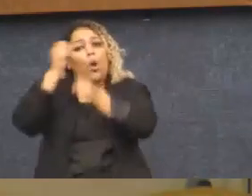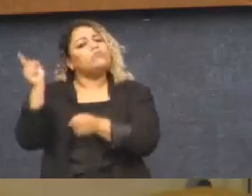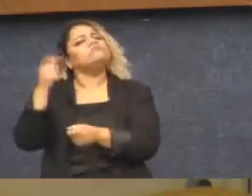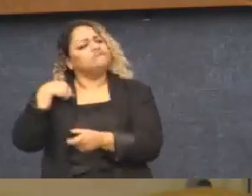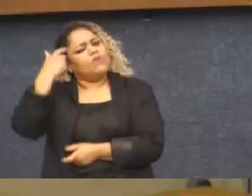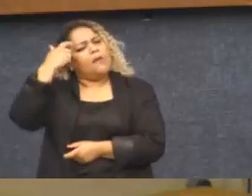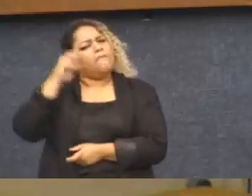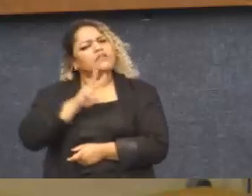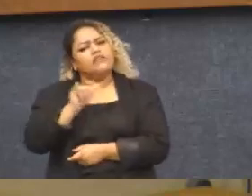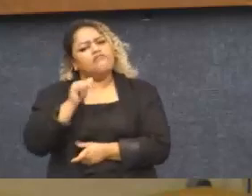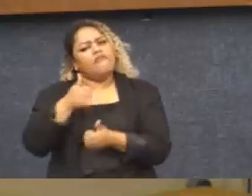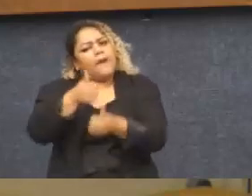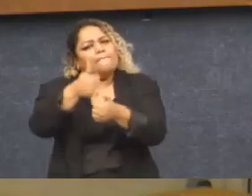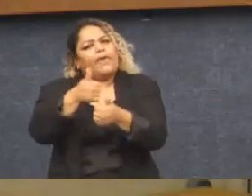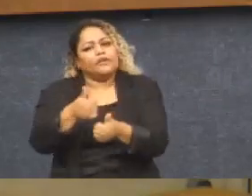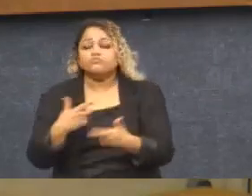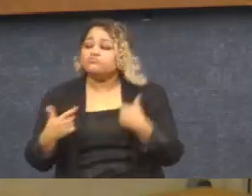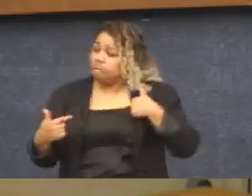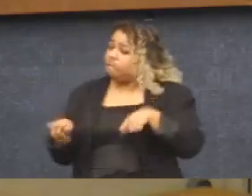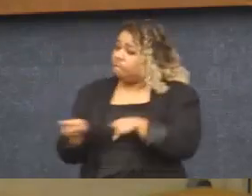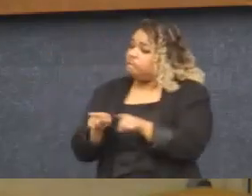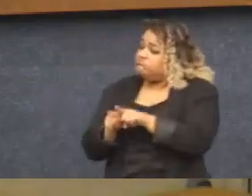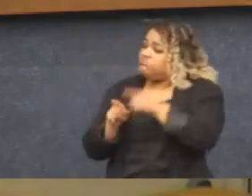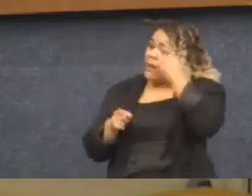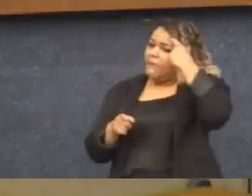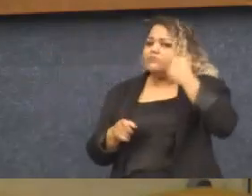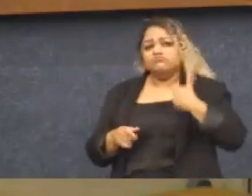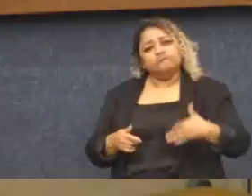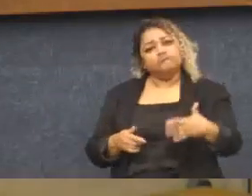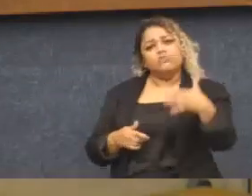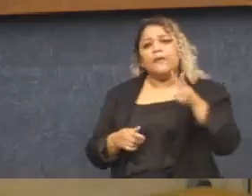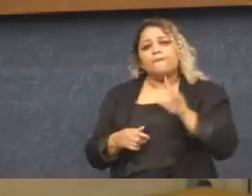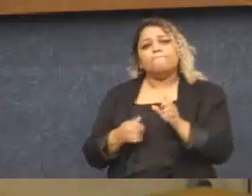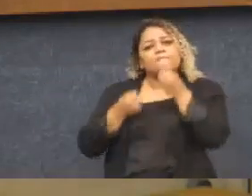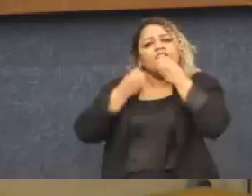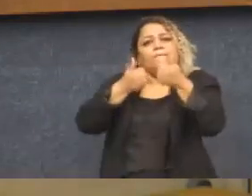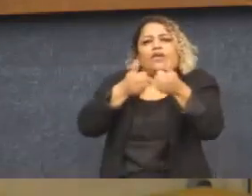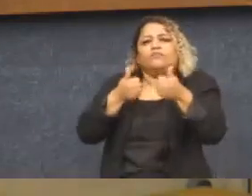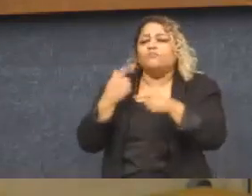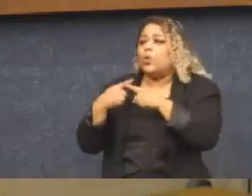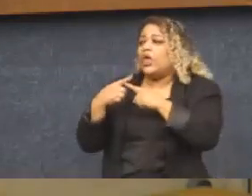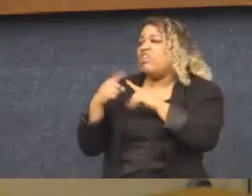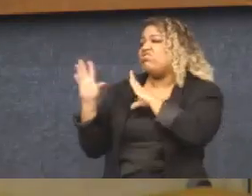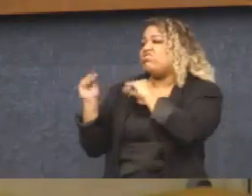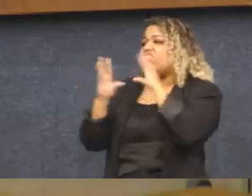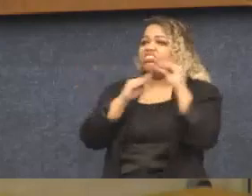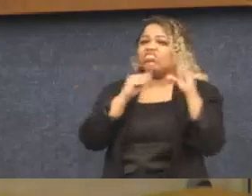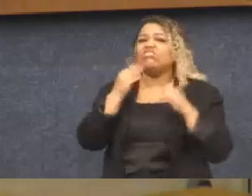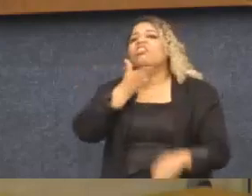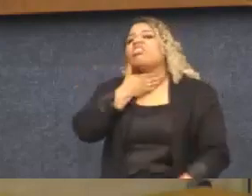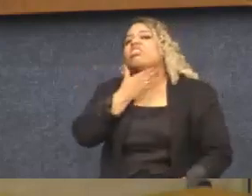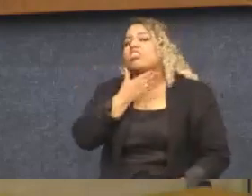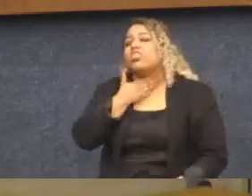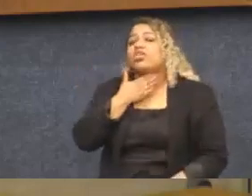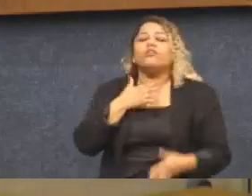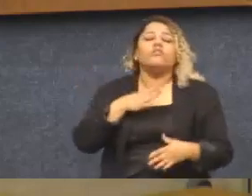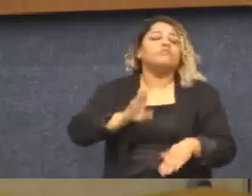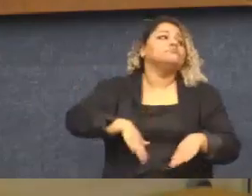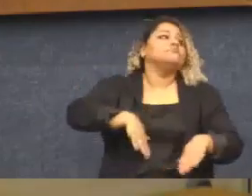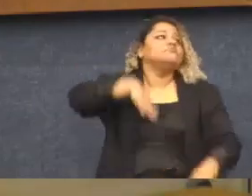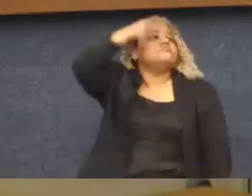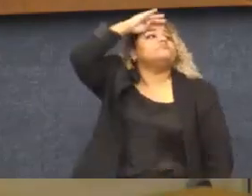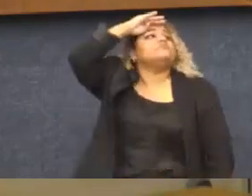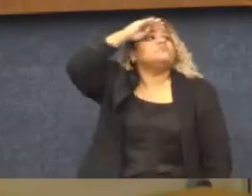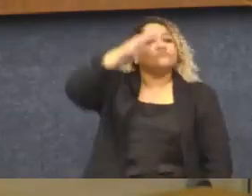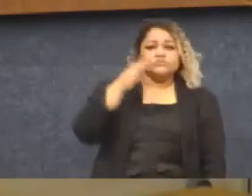ser otimista. Sabe por quê? Porque conversa fiada e blá, blá, blá, todo mundo já está cheio. Quantos anos se dizem que